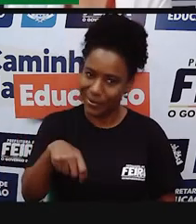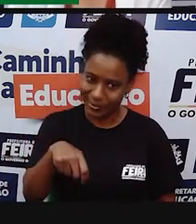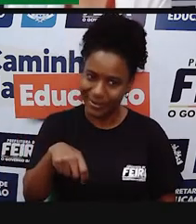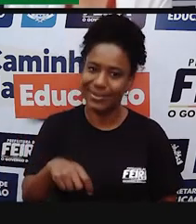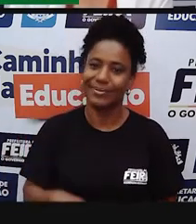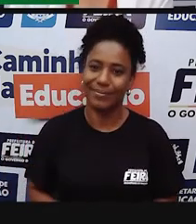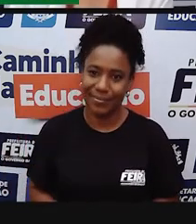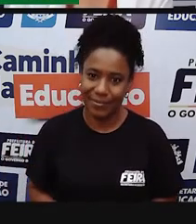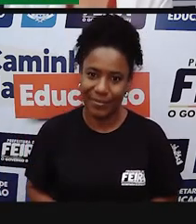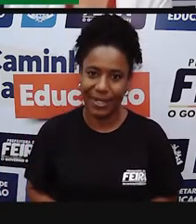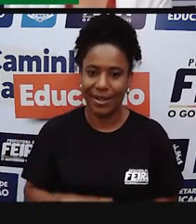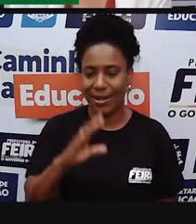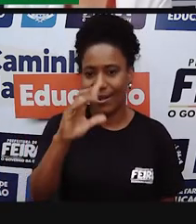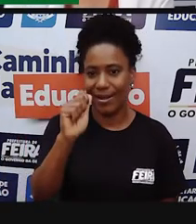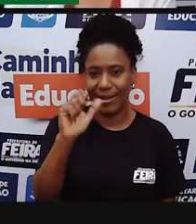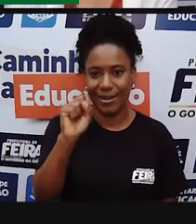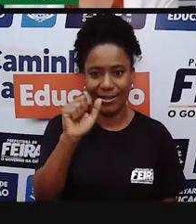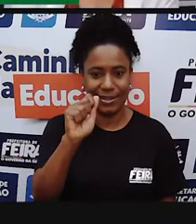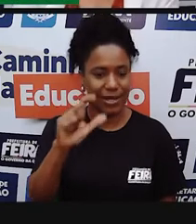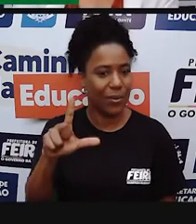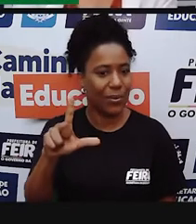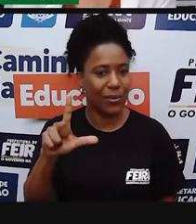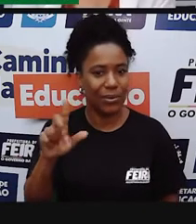o casal Campo